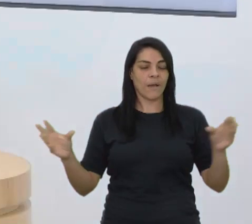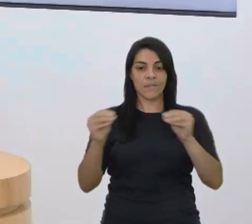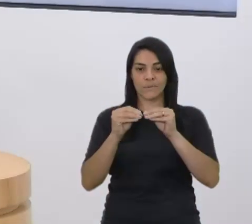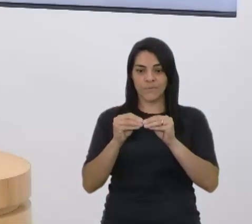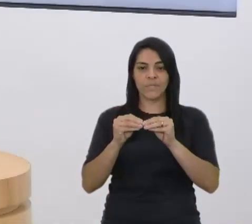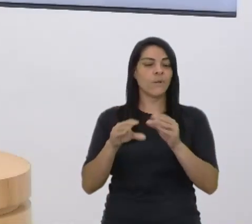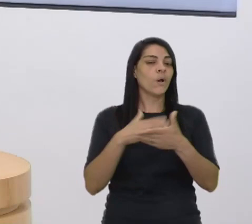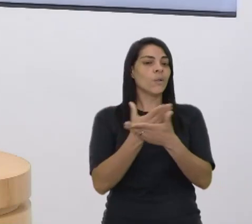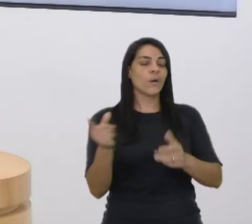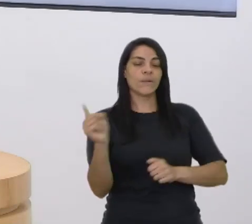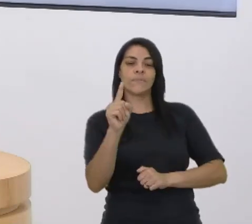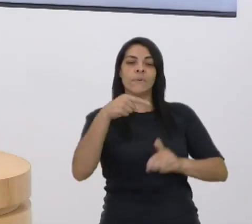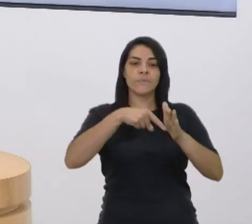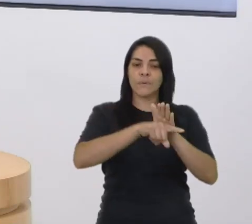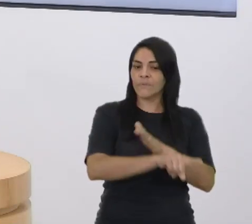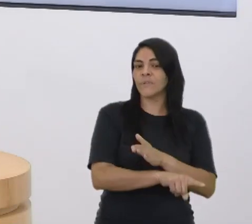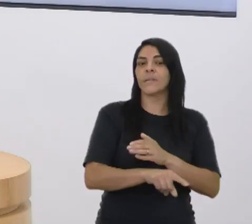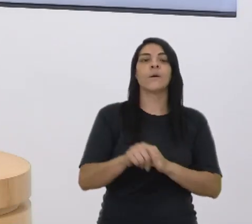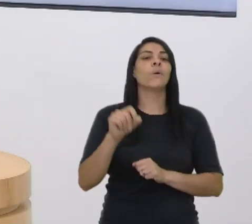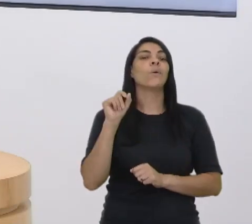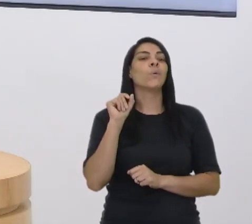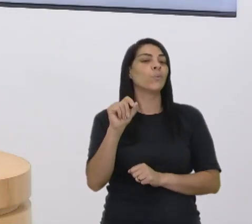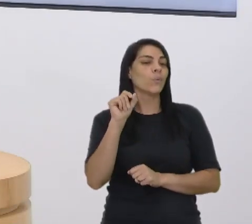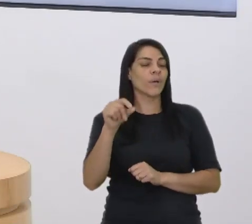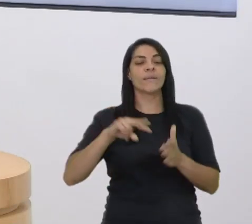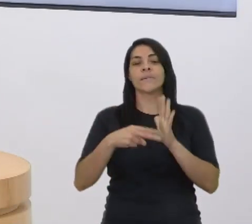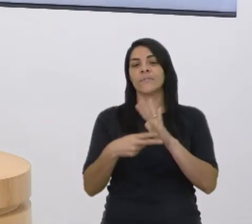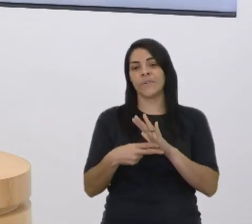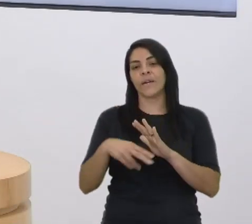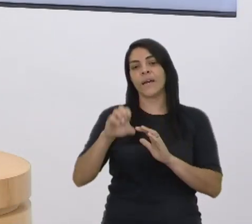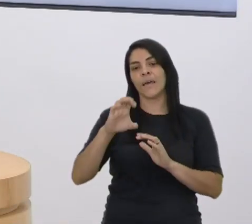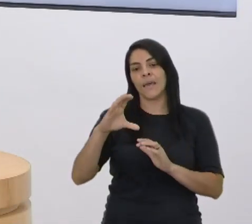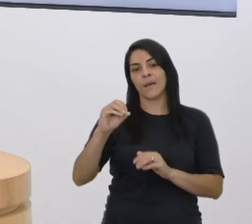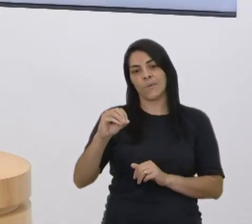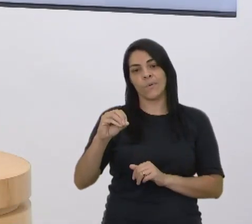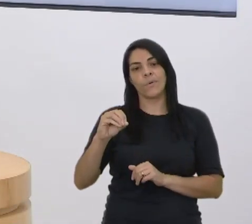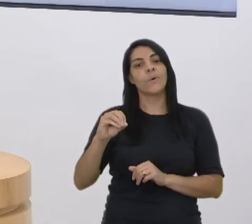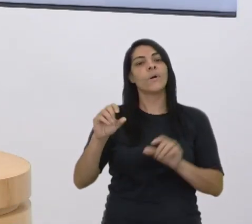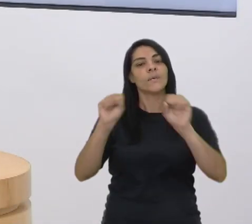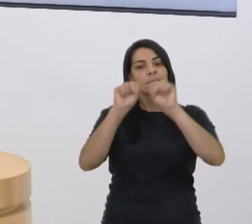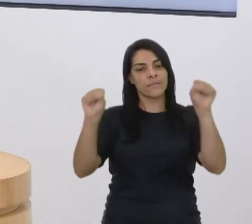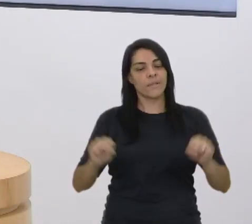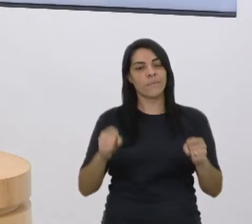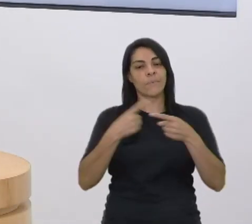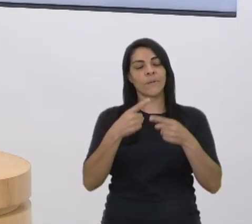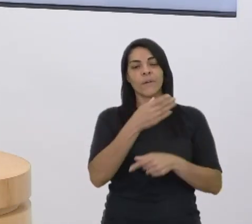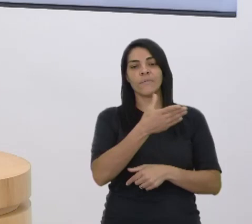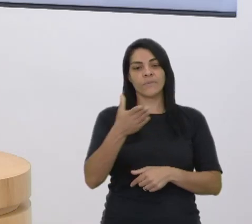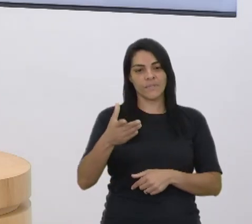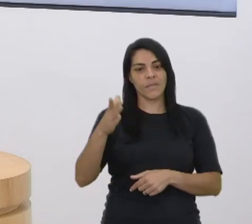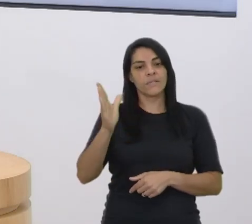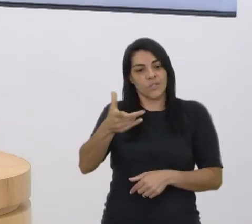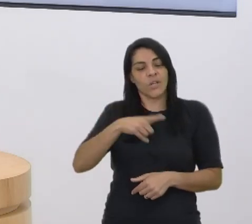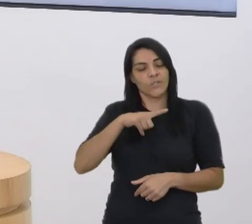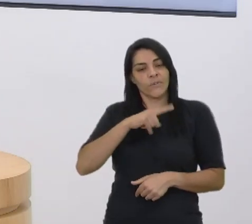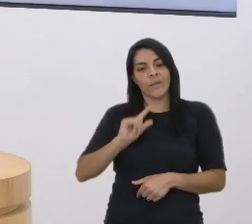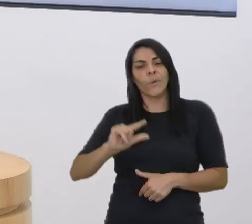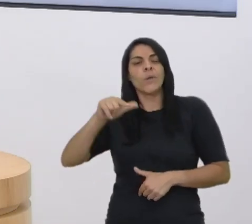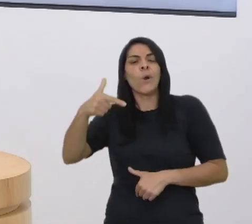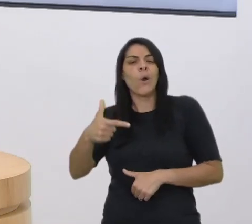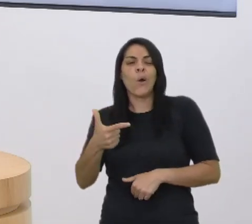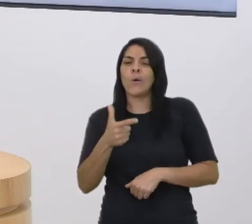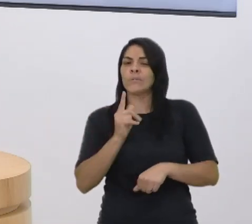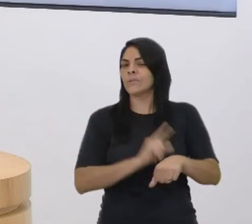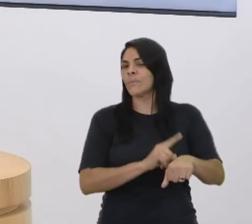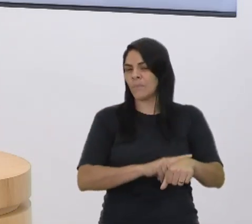se aprofundar no que é um ecossistema, porque vocês já tiveram isso, tanto no ensino fundamental ou em outros momentos, mas